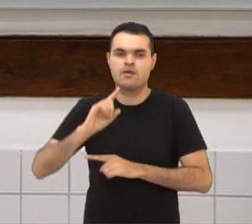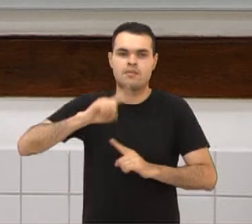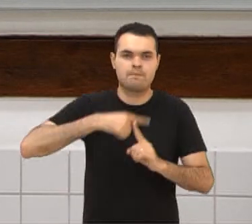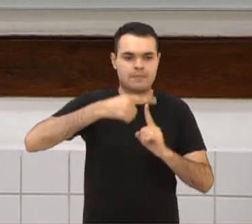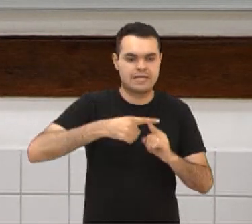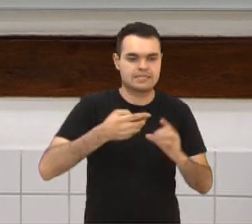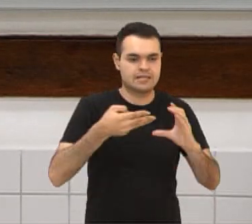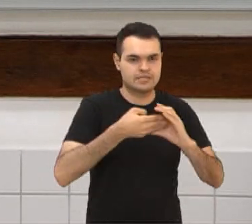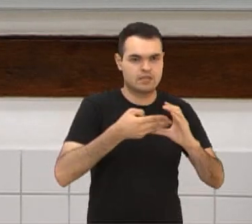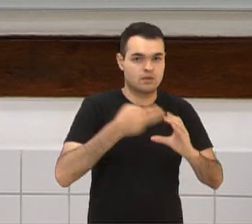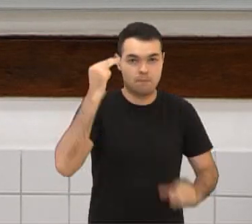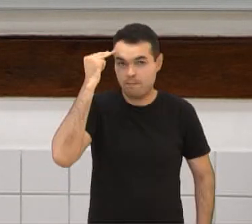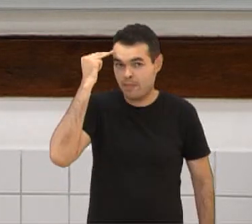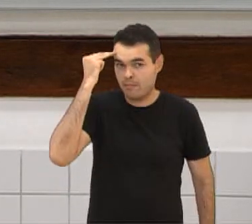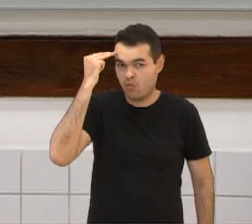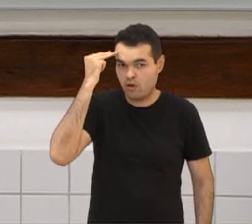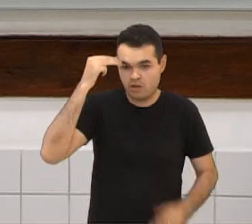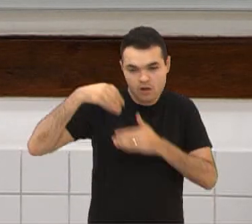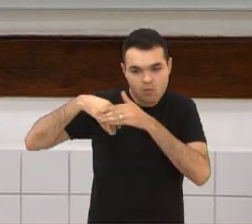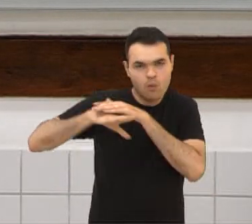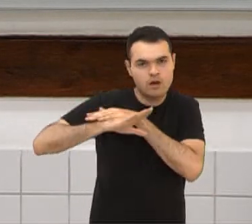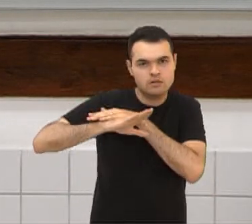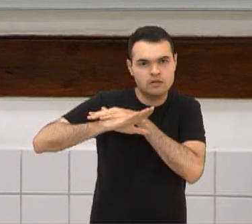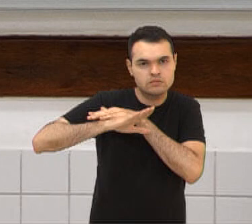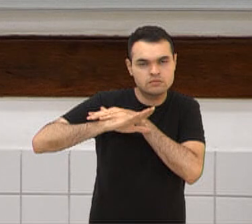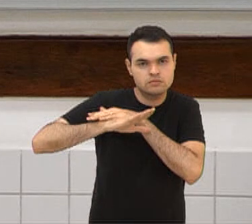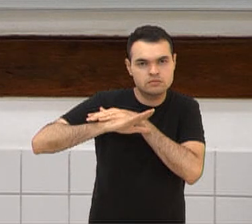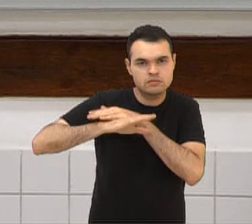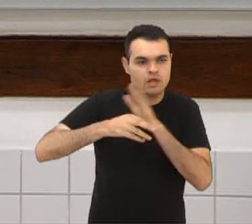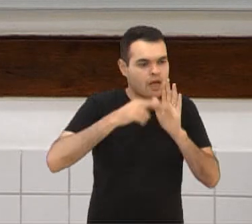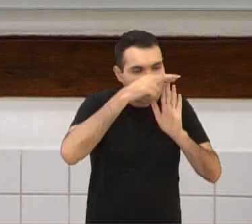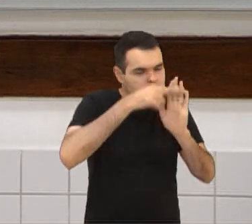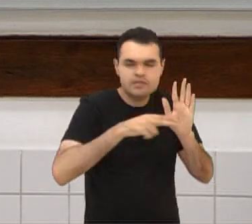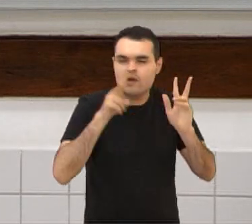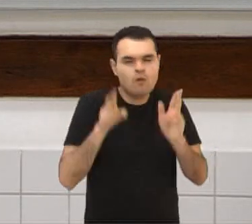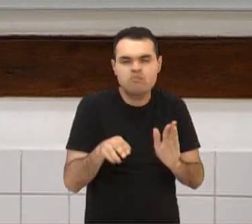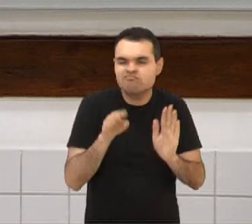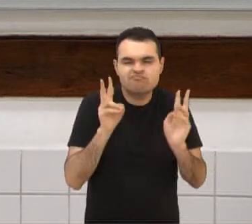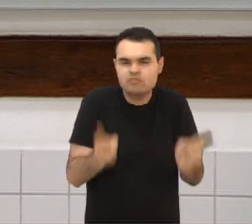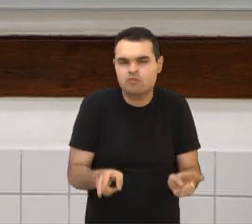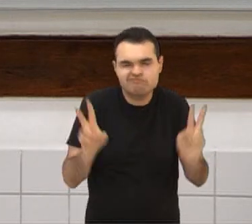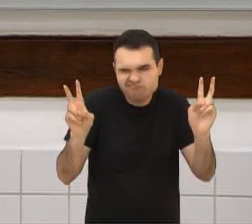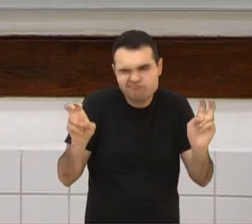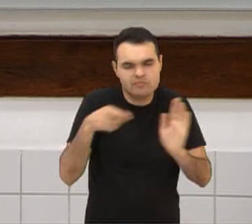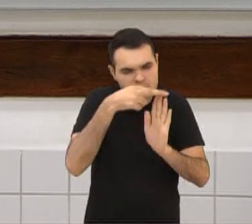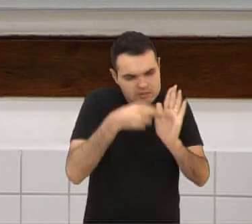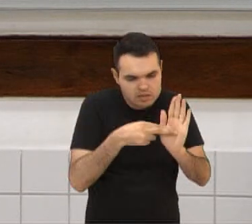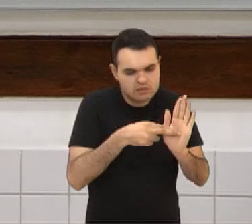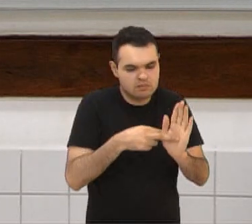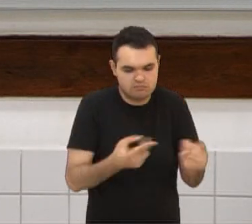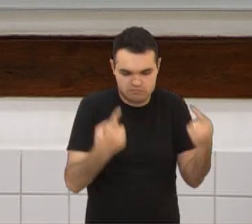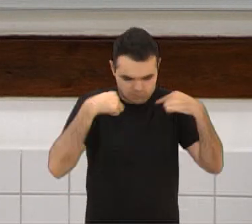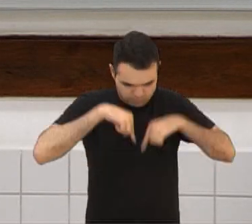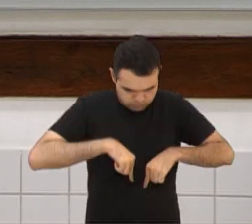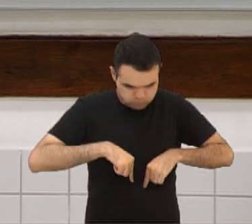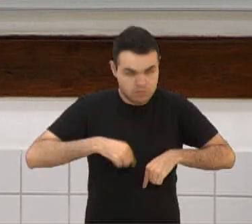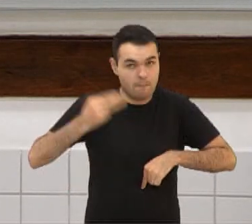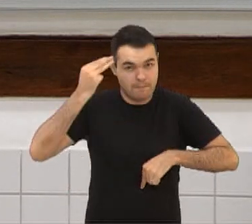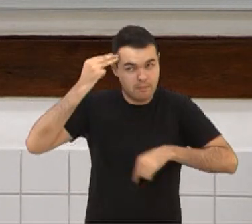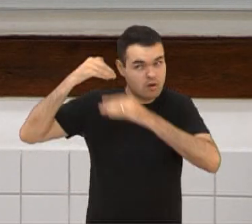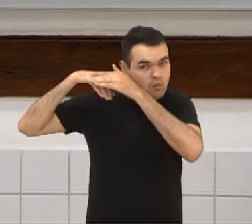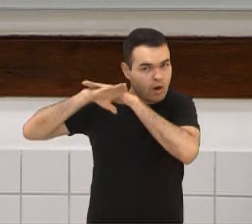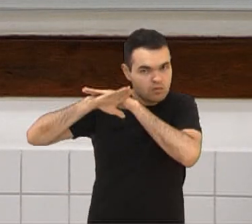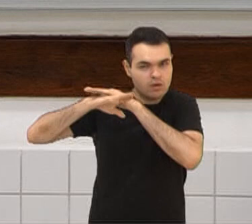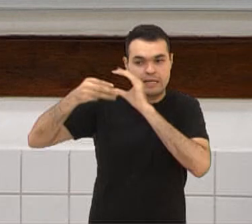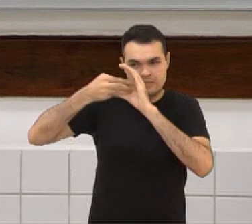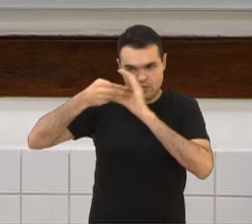As células de memória é onde fica guardada a receita para combater esse patógeno, seja o vírus, seja a bactéria. Então,